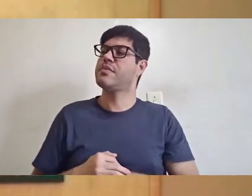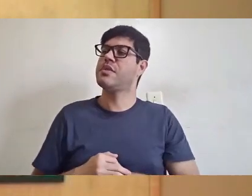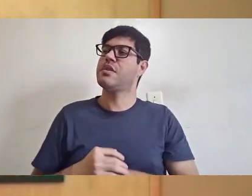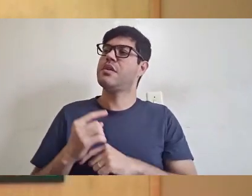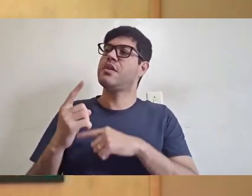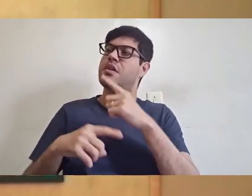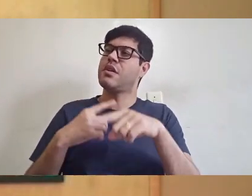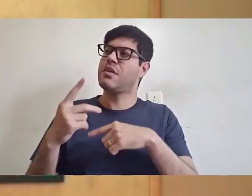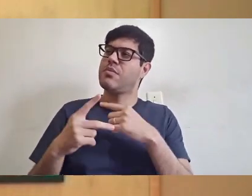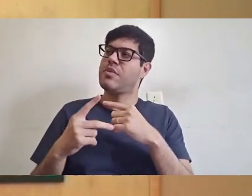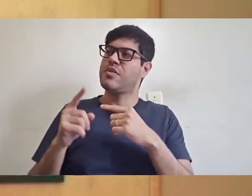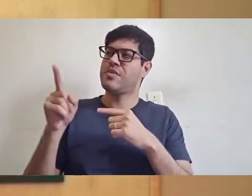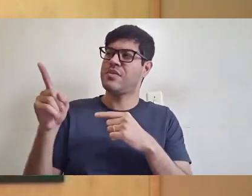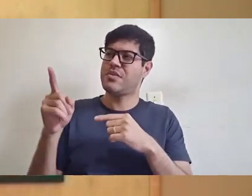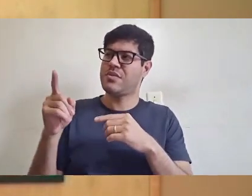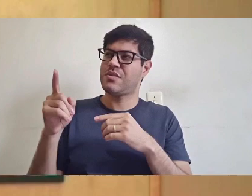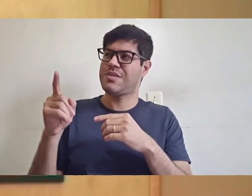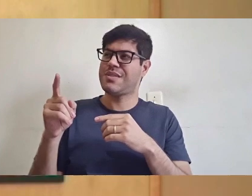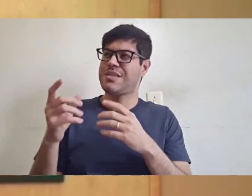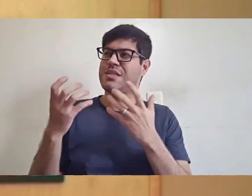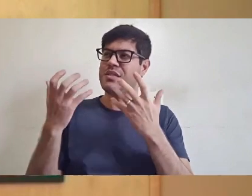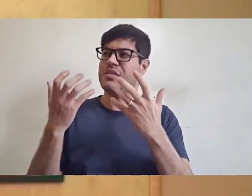candidato a prefeito de novo. Não.